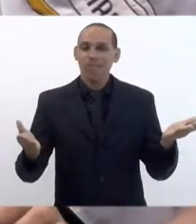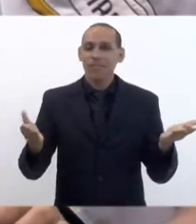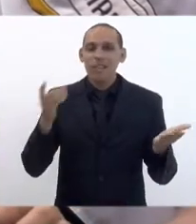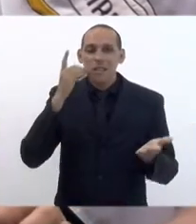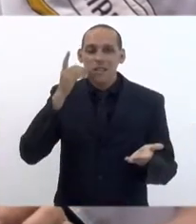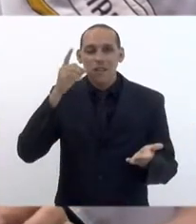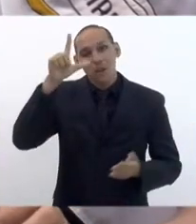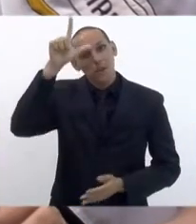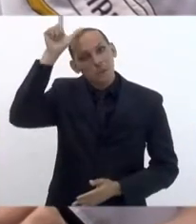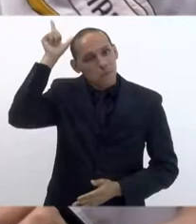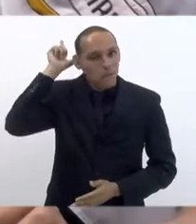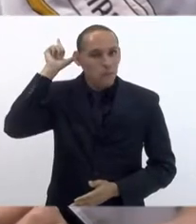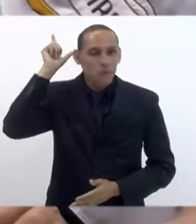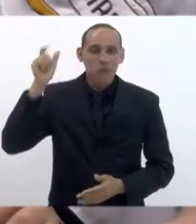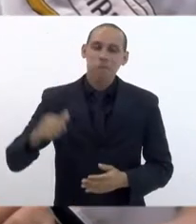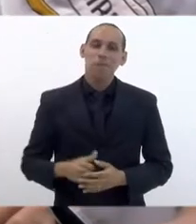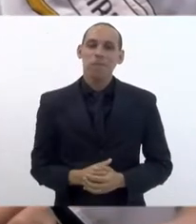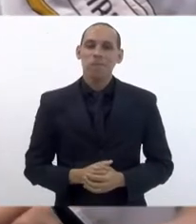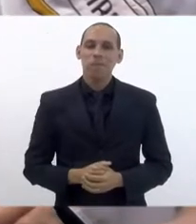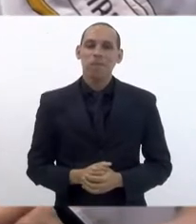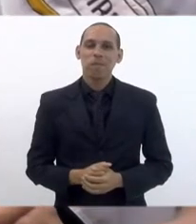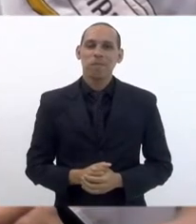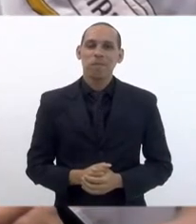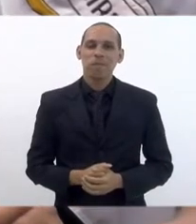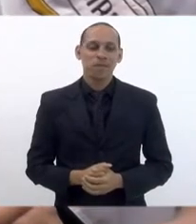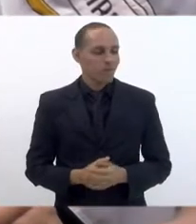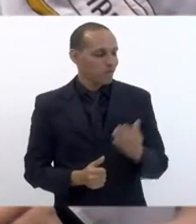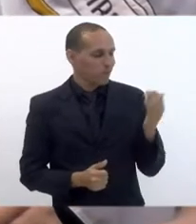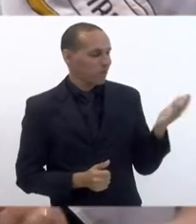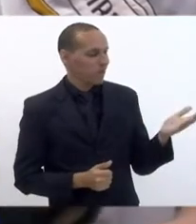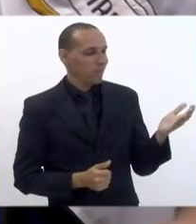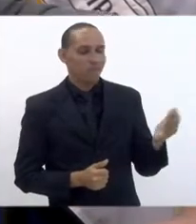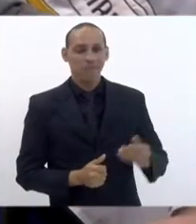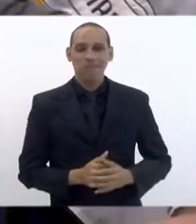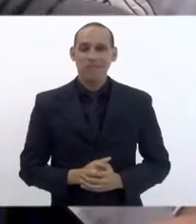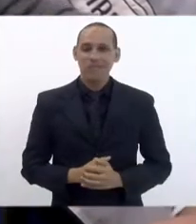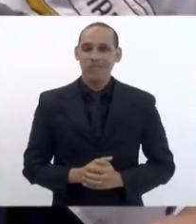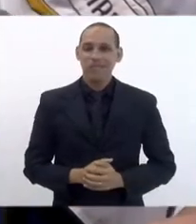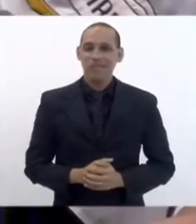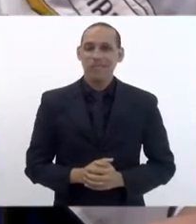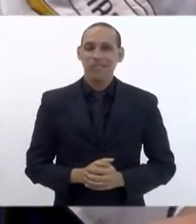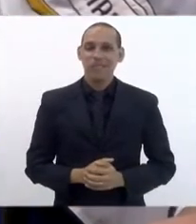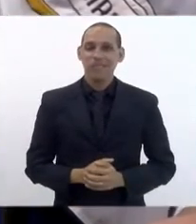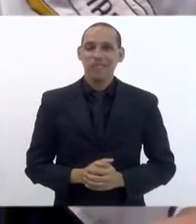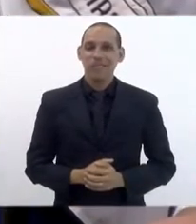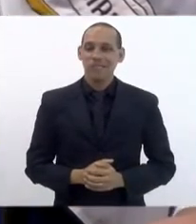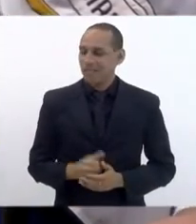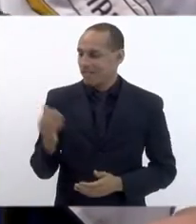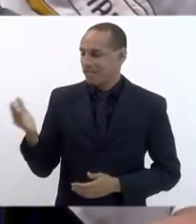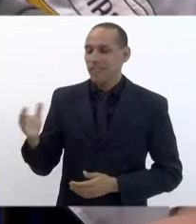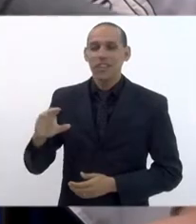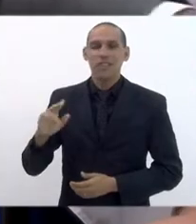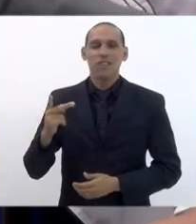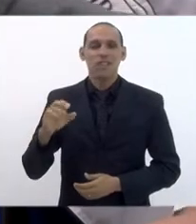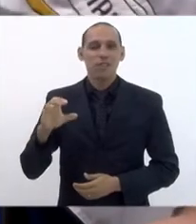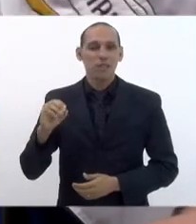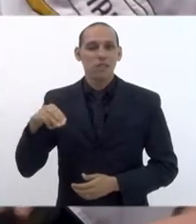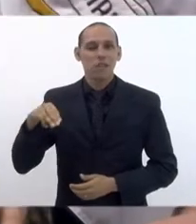Luiz Paulo, aqui à minha esquerda, meu querido irmão deputado Chico Machado,